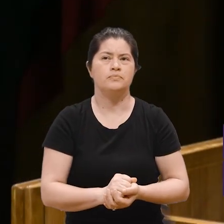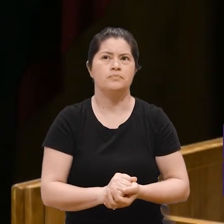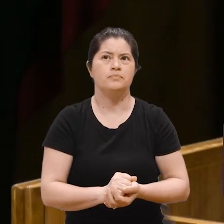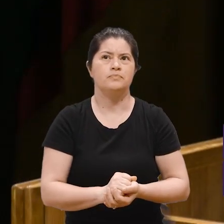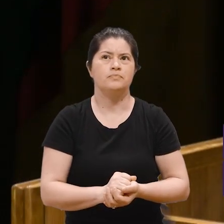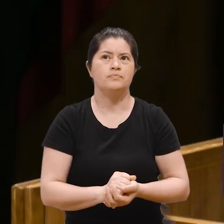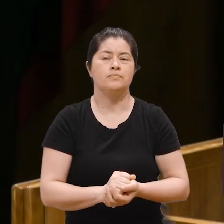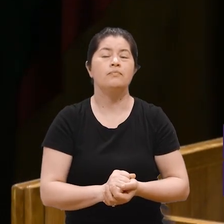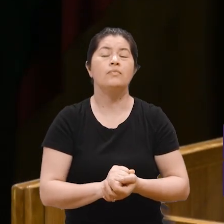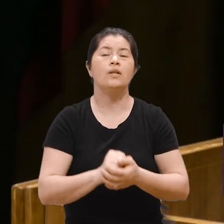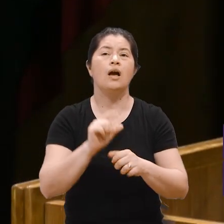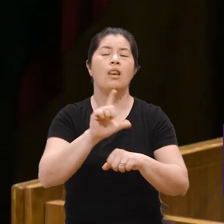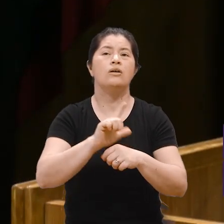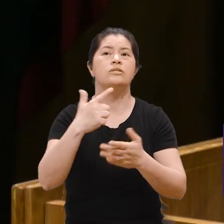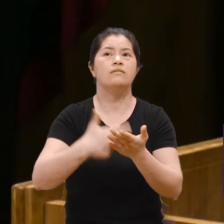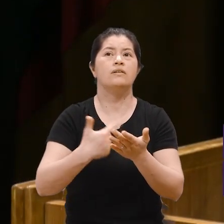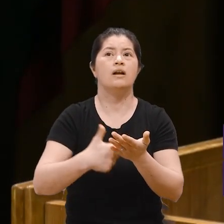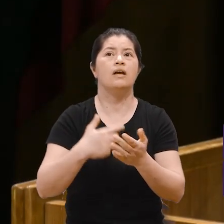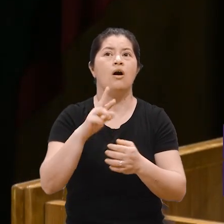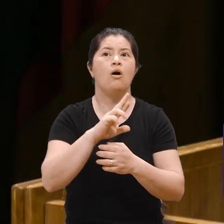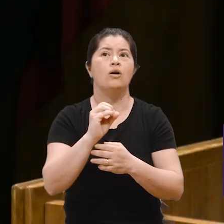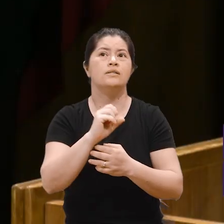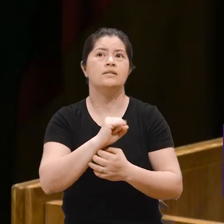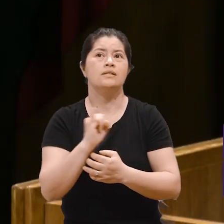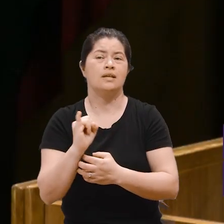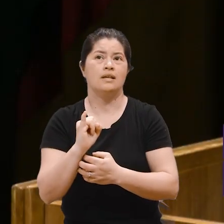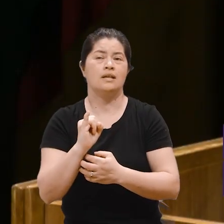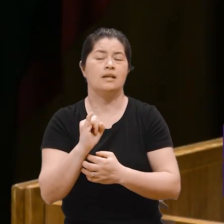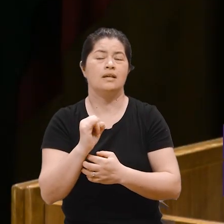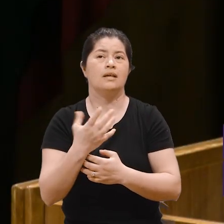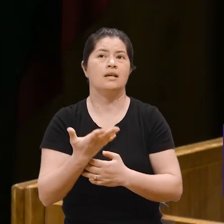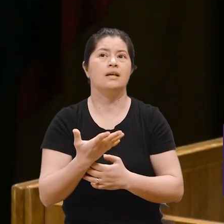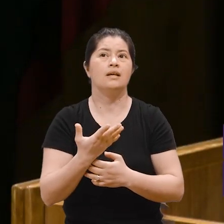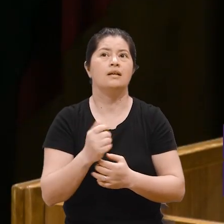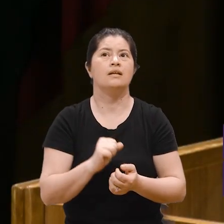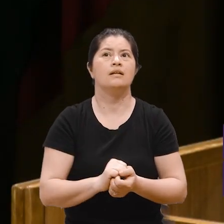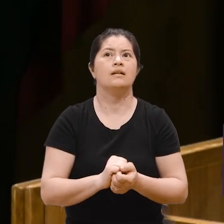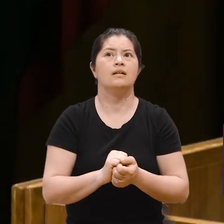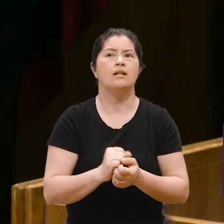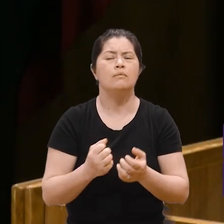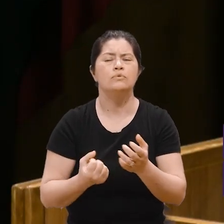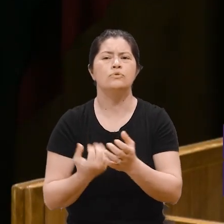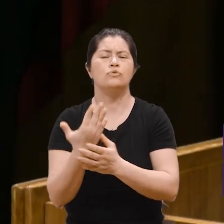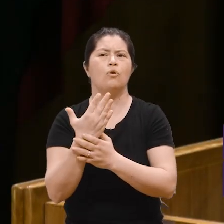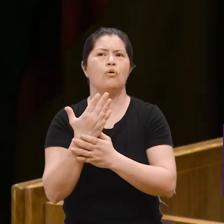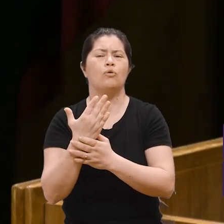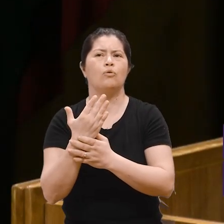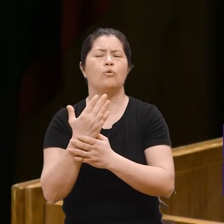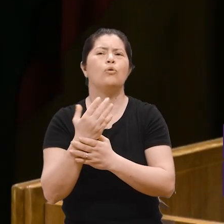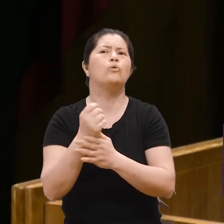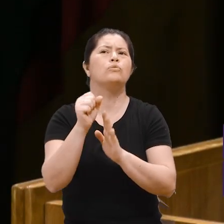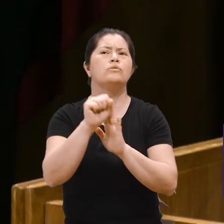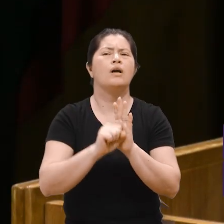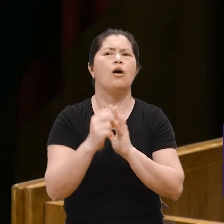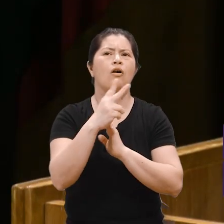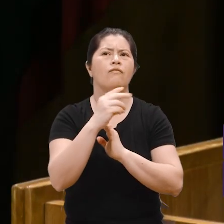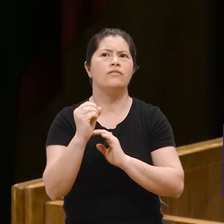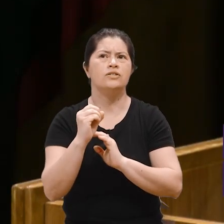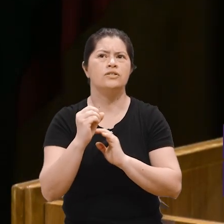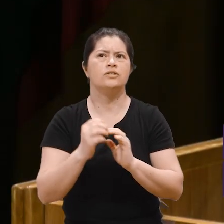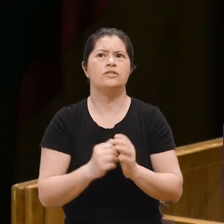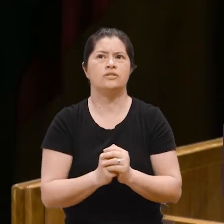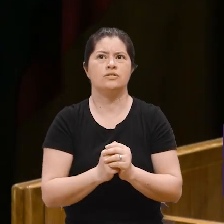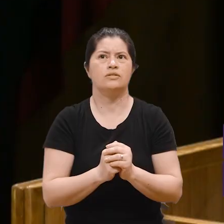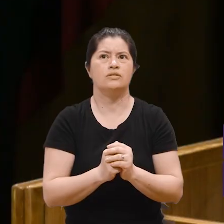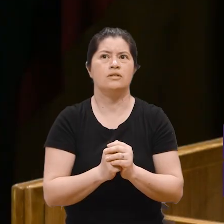E a Livraria Rossi surge na bucólica Caxias, no início do século XX,